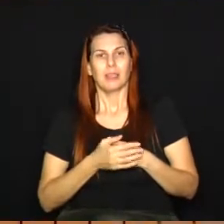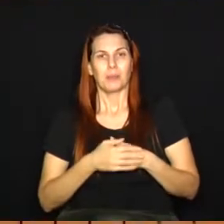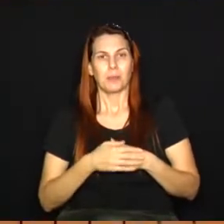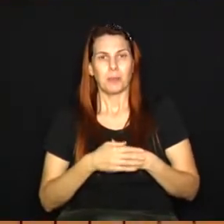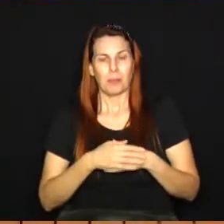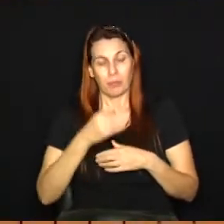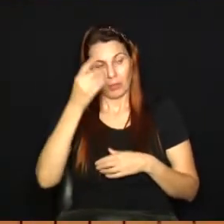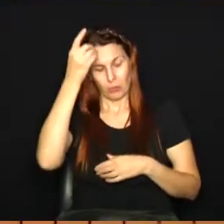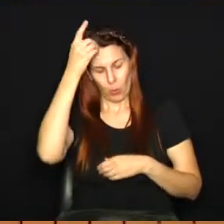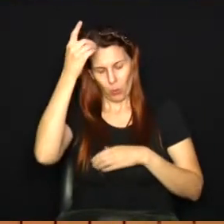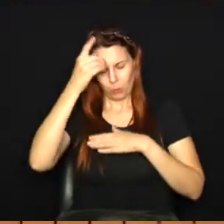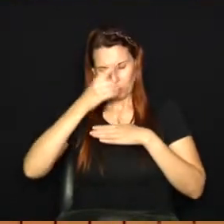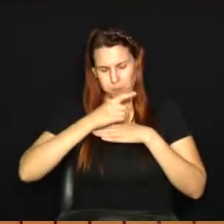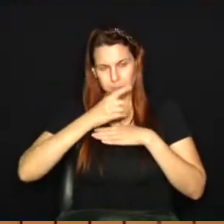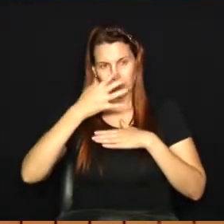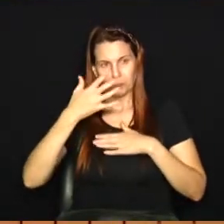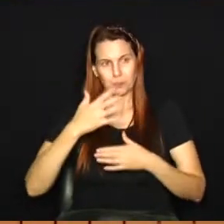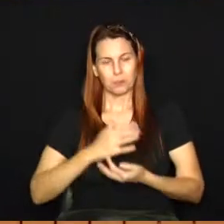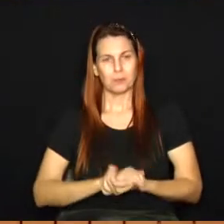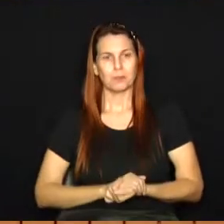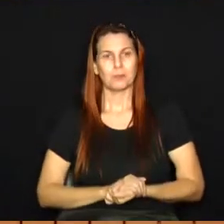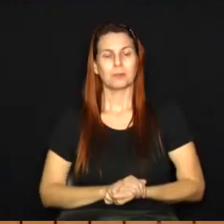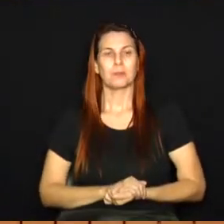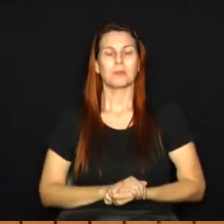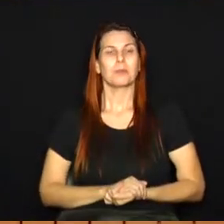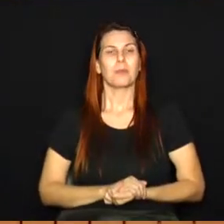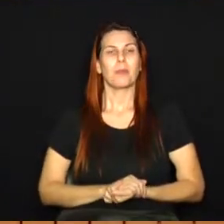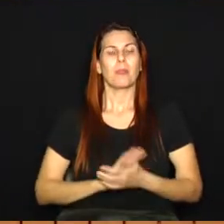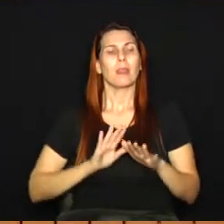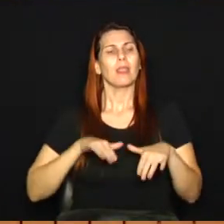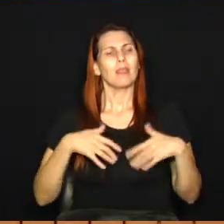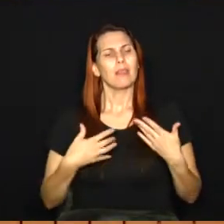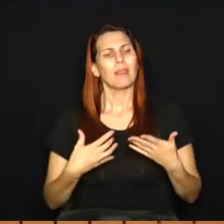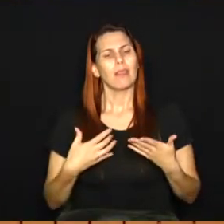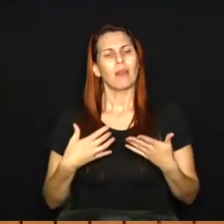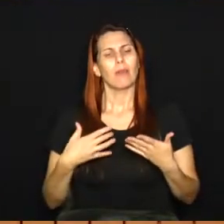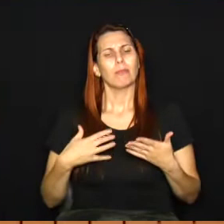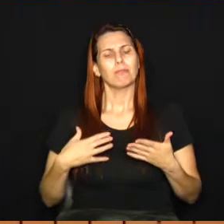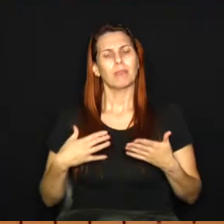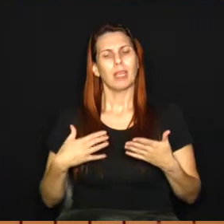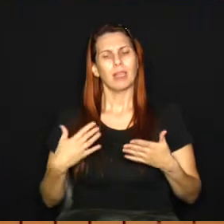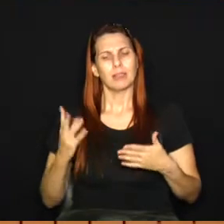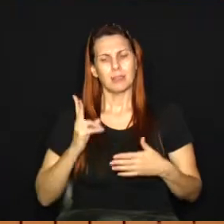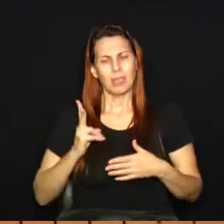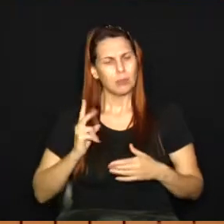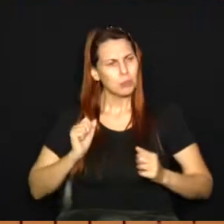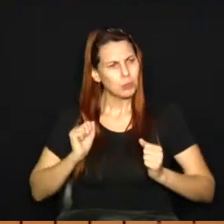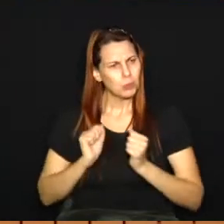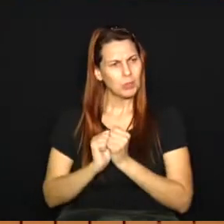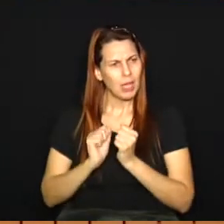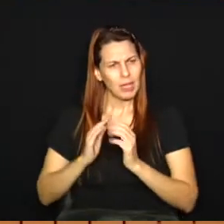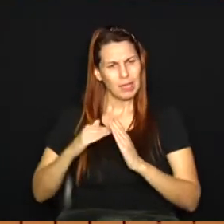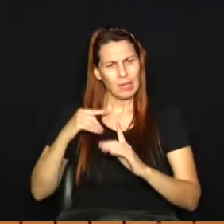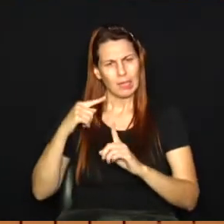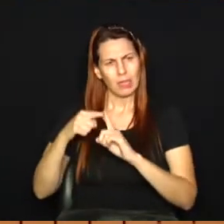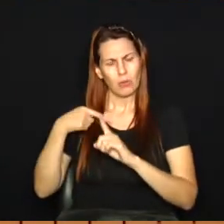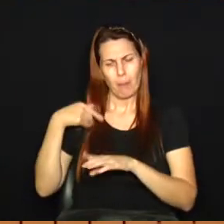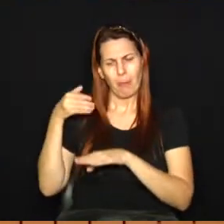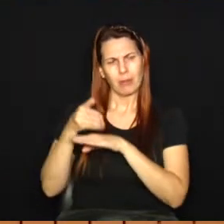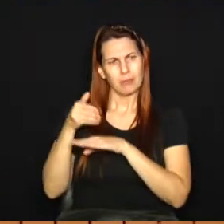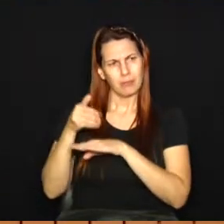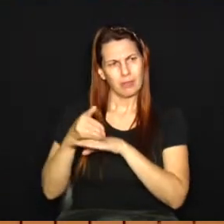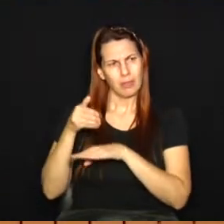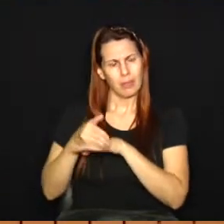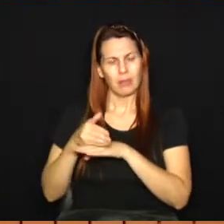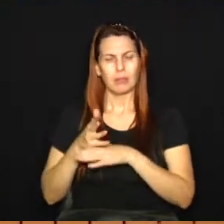este dom, né? E então, tendo esse convívio, eu participava das missas às vezes que vinha, ou na